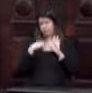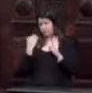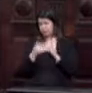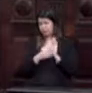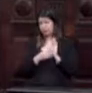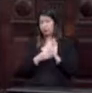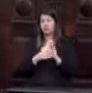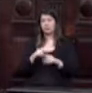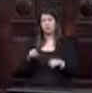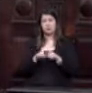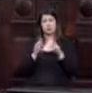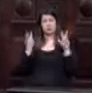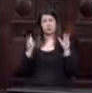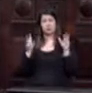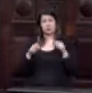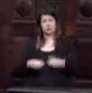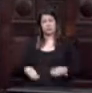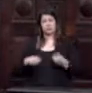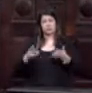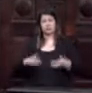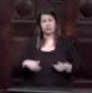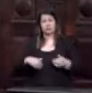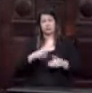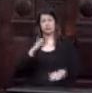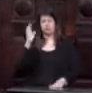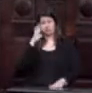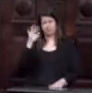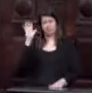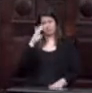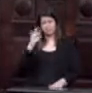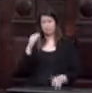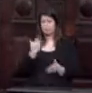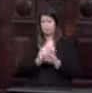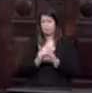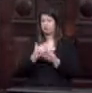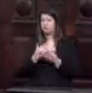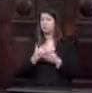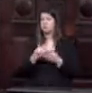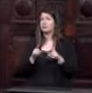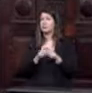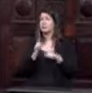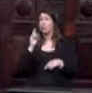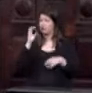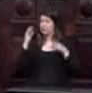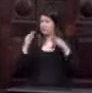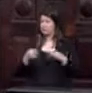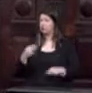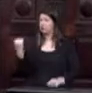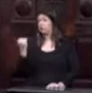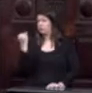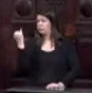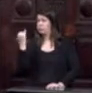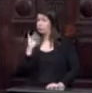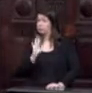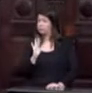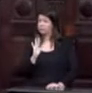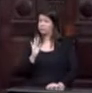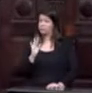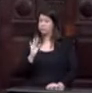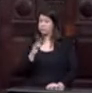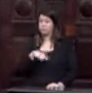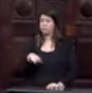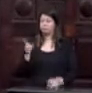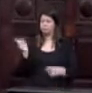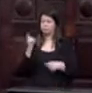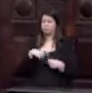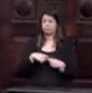teto de gastos, a decisão para o teto de gastos, pensando na questão da austeridade face à crise, evidentemente que é importante. Só que eu acho que o texto que nós estamos